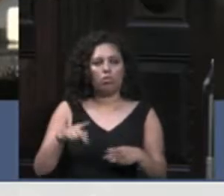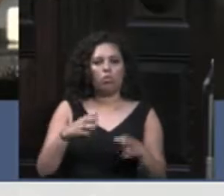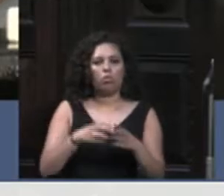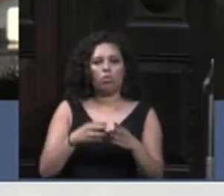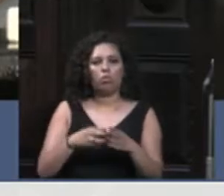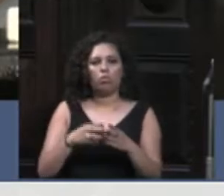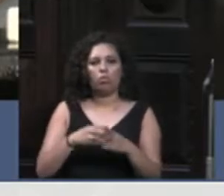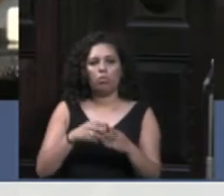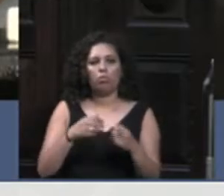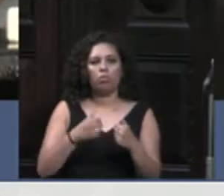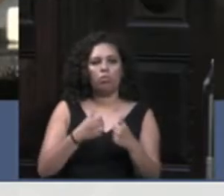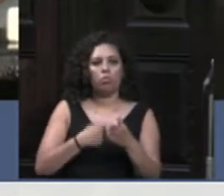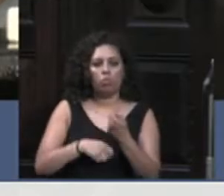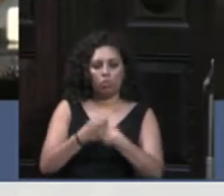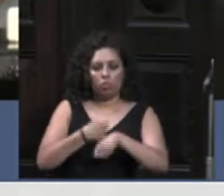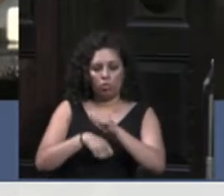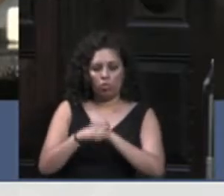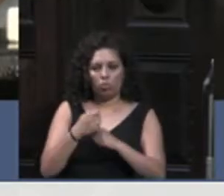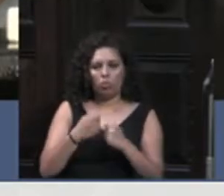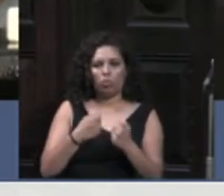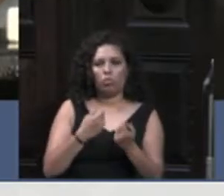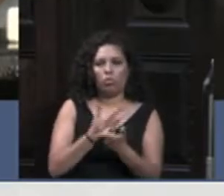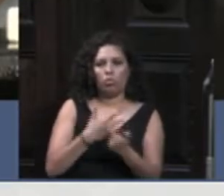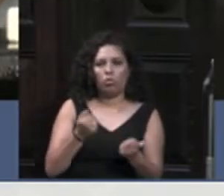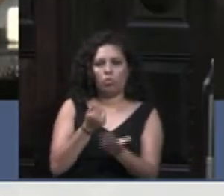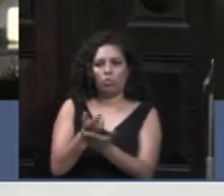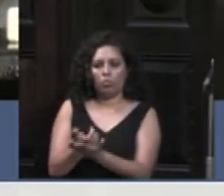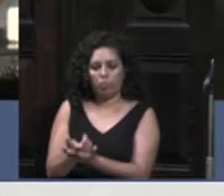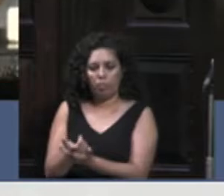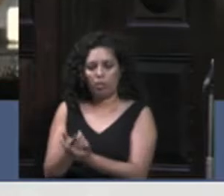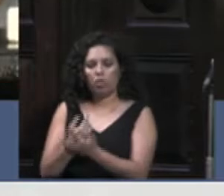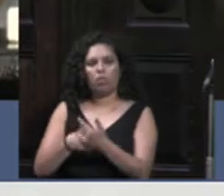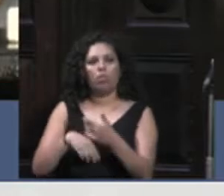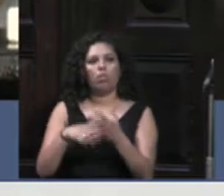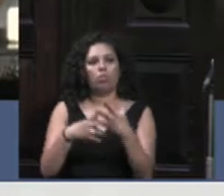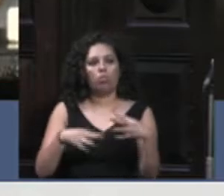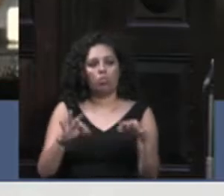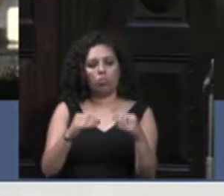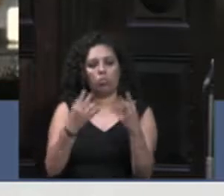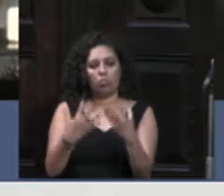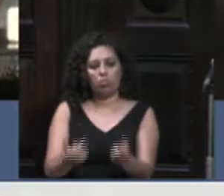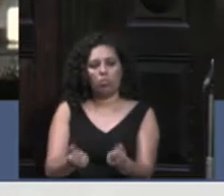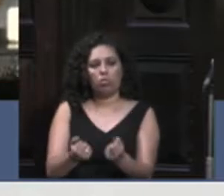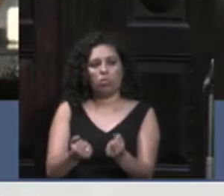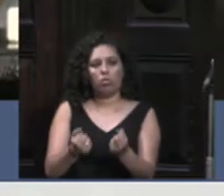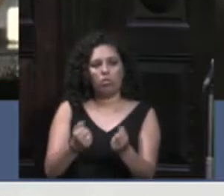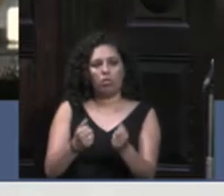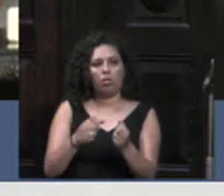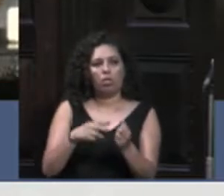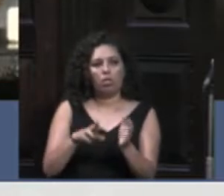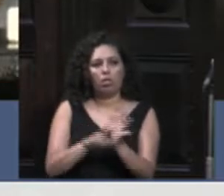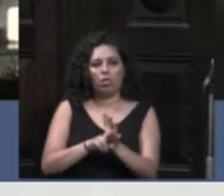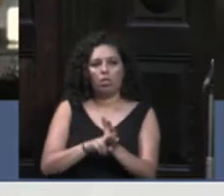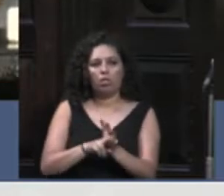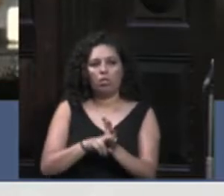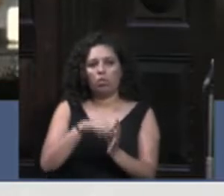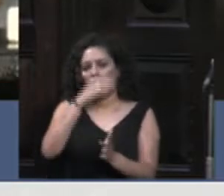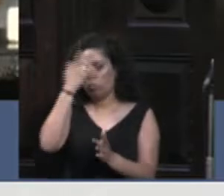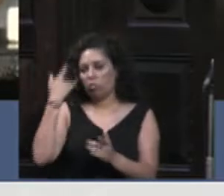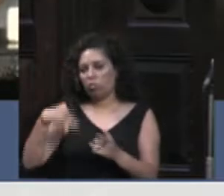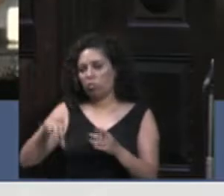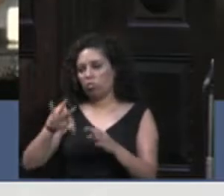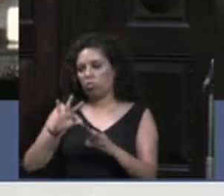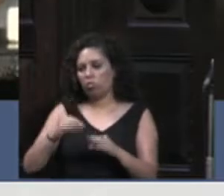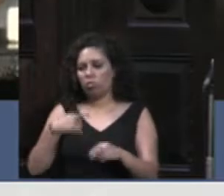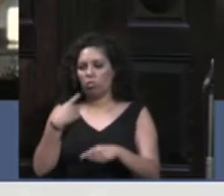favorável, de economia e do comércio favorável. Relatores, deputados Jorge Felipe Neto, Márcio Pacheco, Dionísio Lins e Valdec Carneiro. Em discussão, não havendo